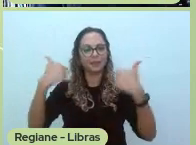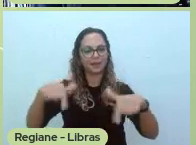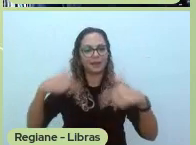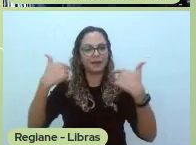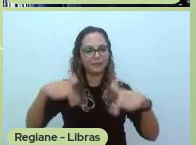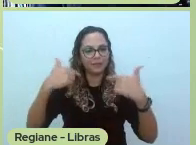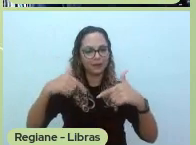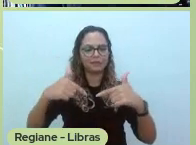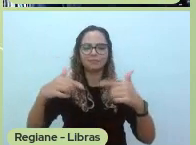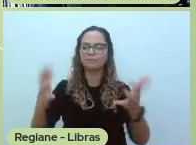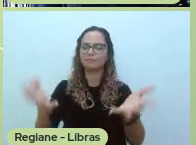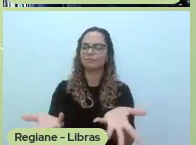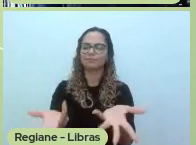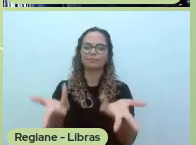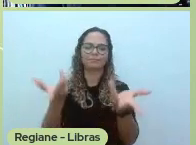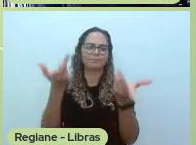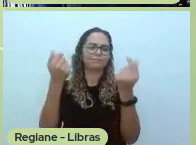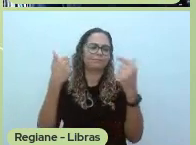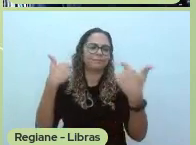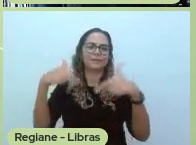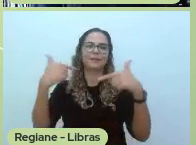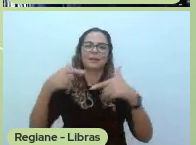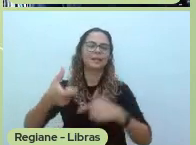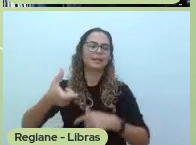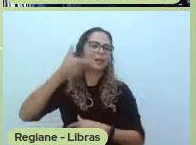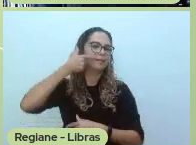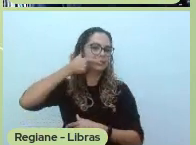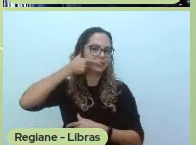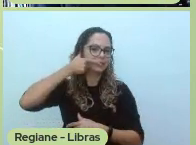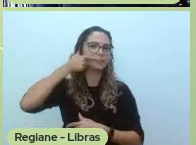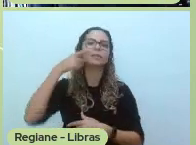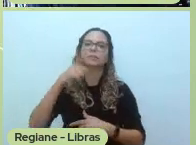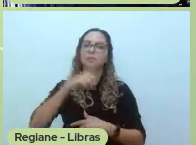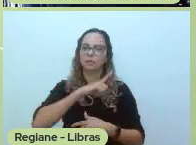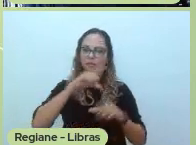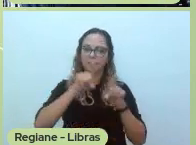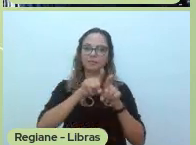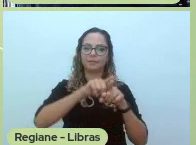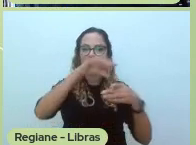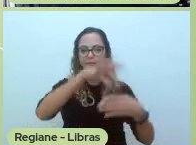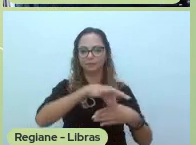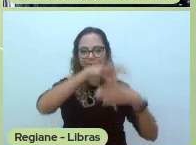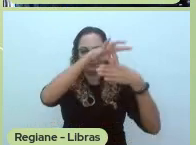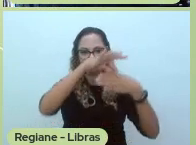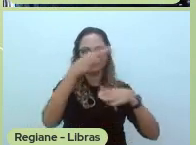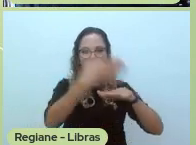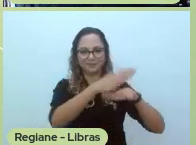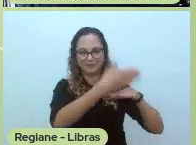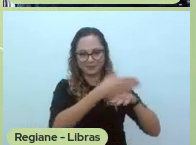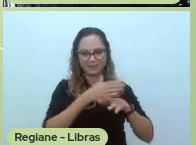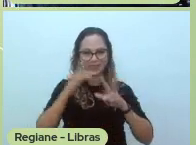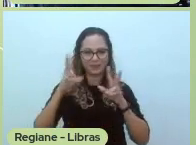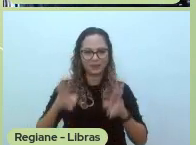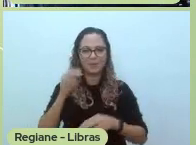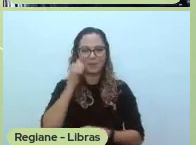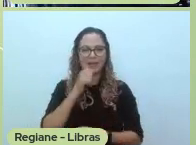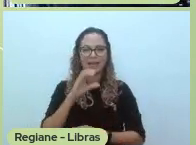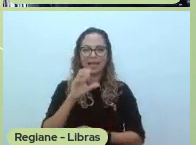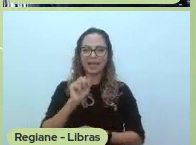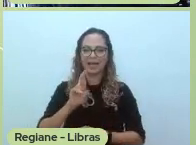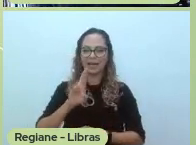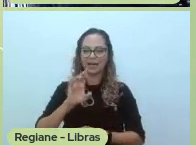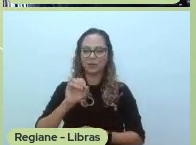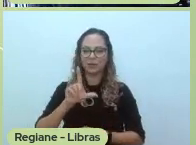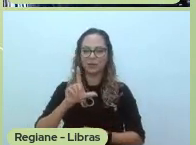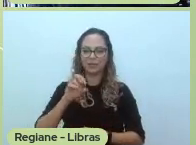forma brilhante no call center. A gente fez toda a preparação da liderança também, como a Carolina comentou, a importância da gente